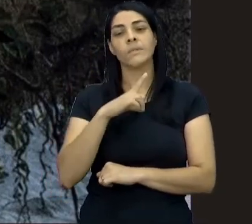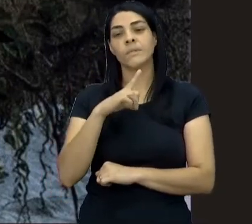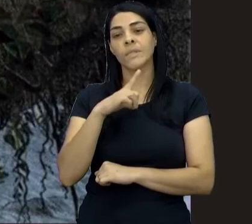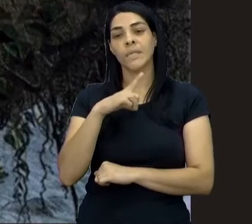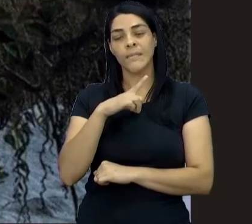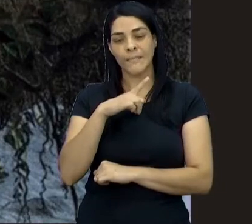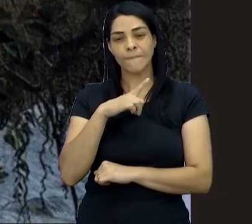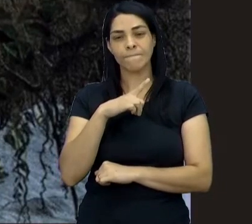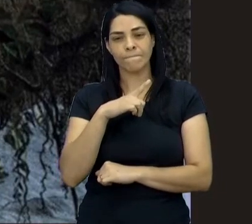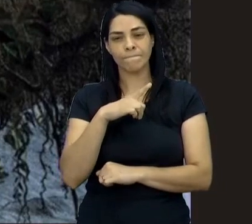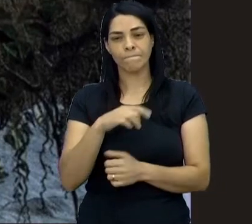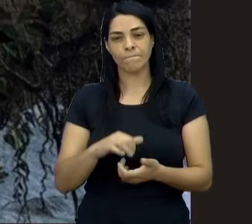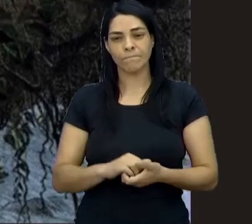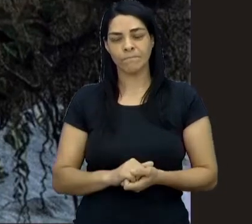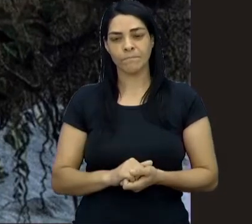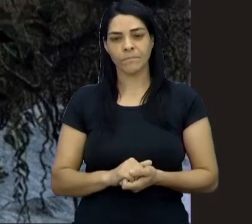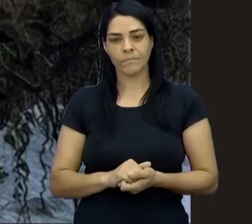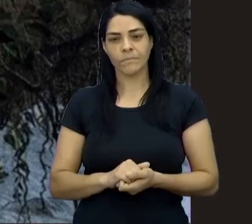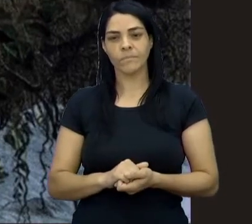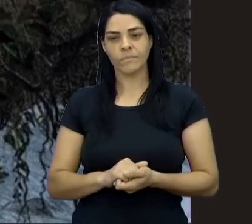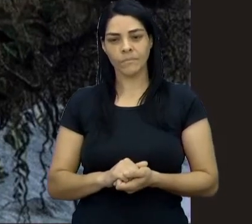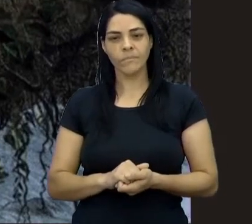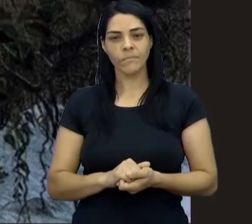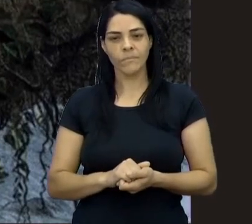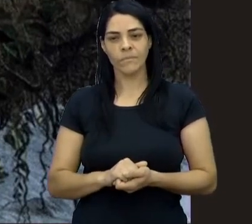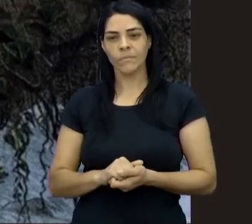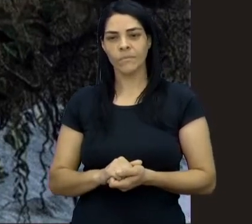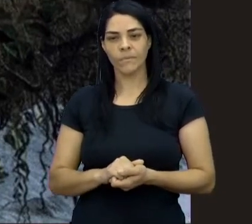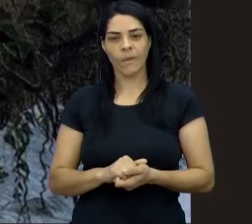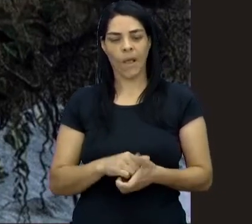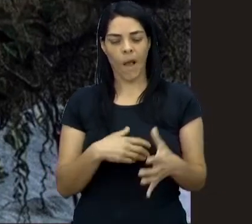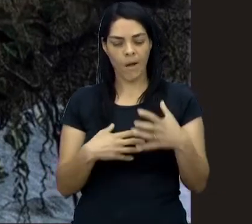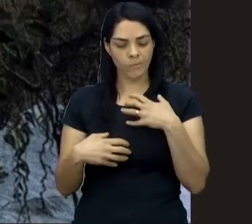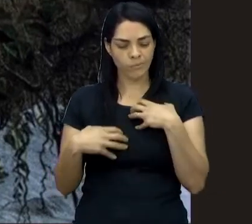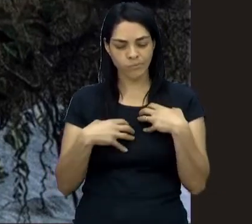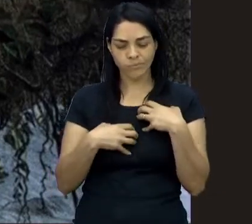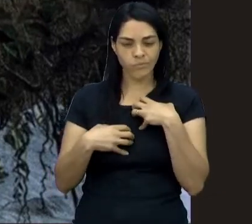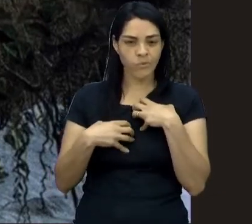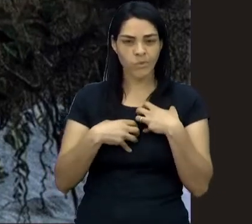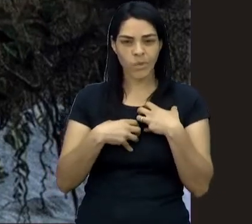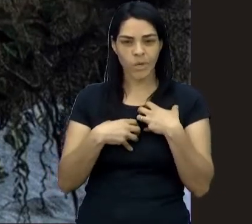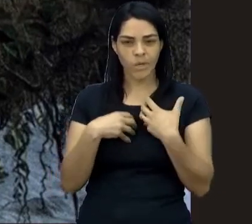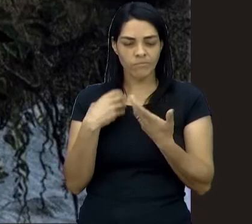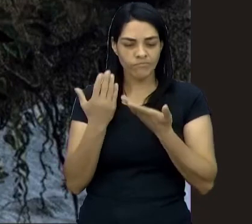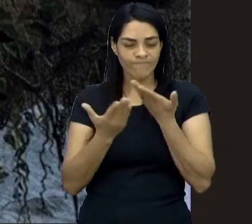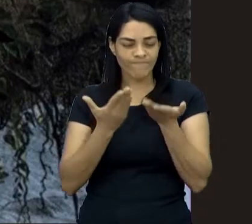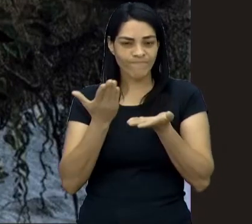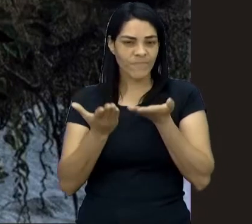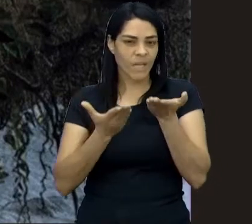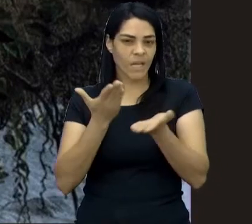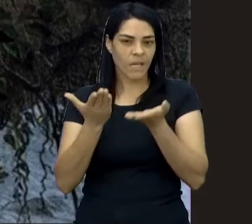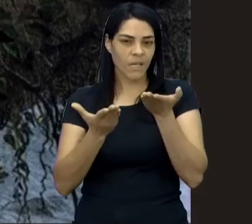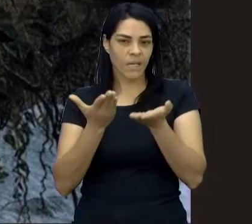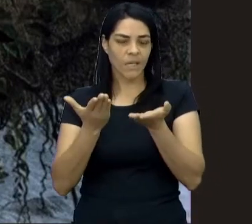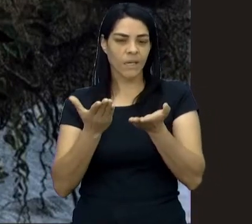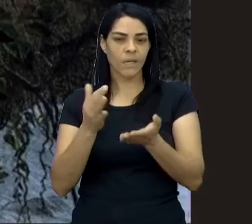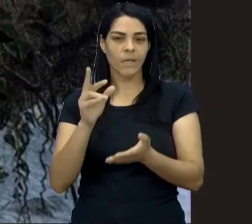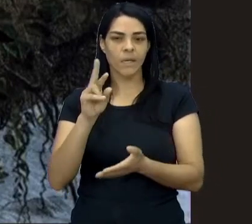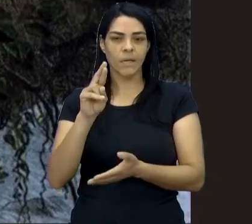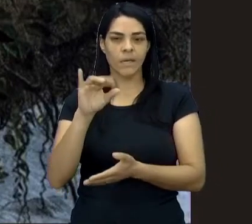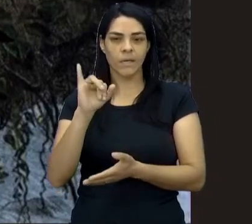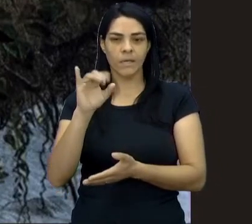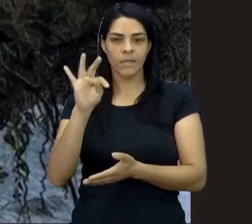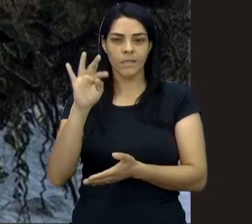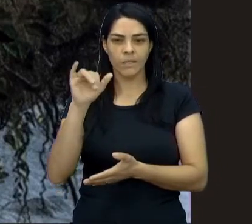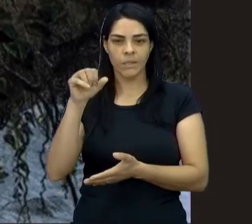essa esse lidar né com as etnias né que aqui tinham tal